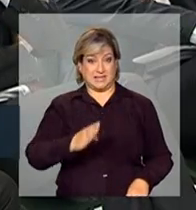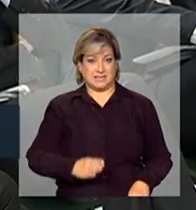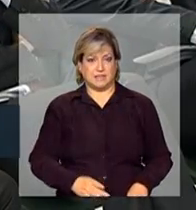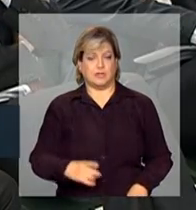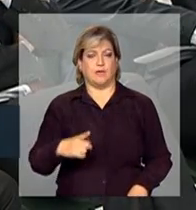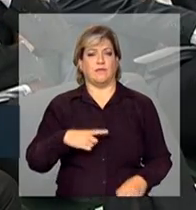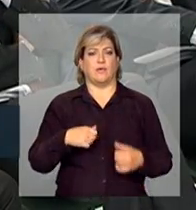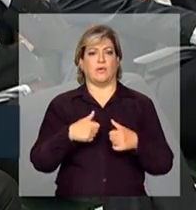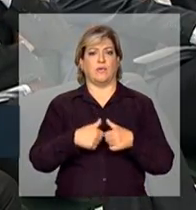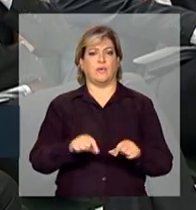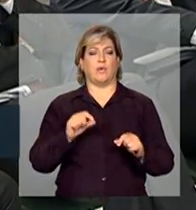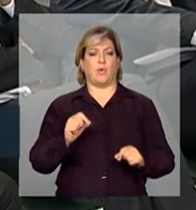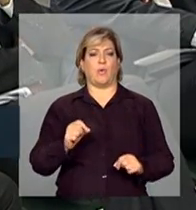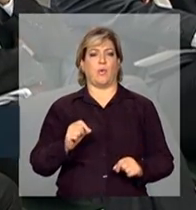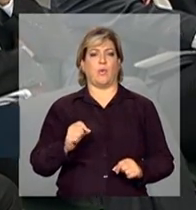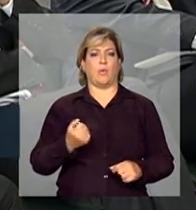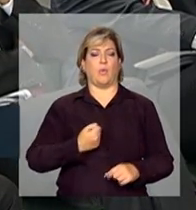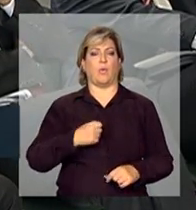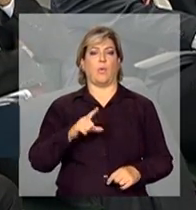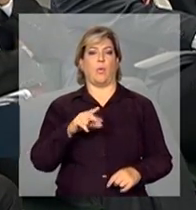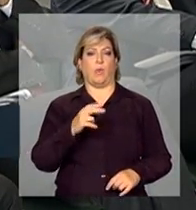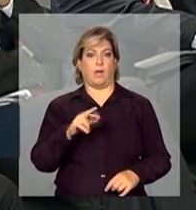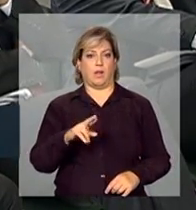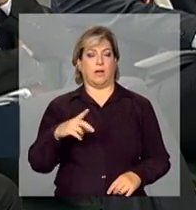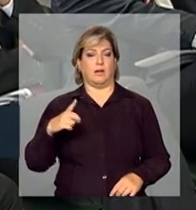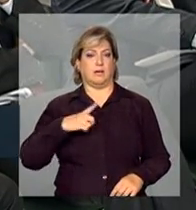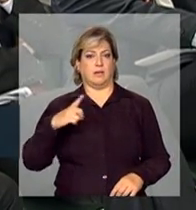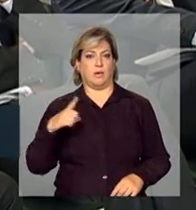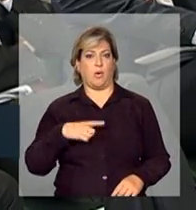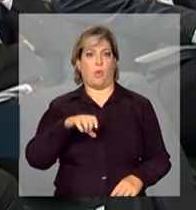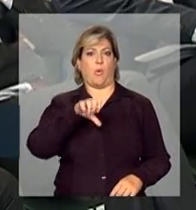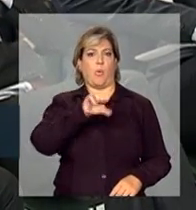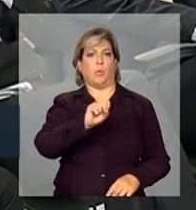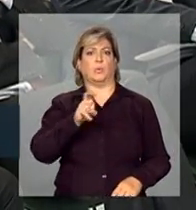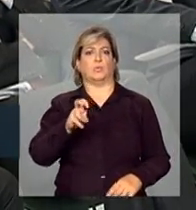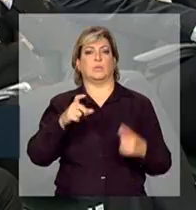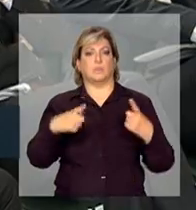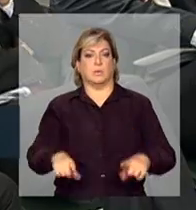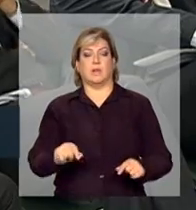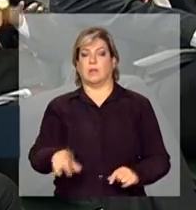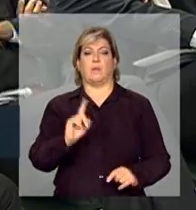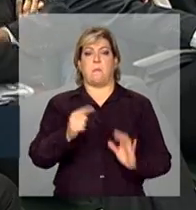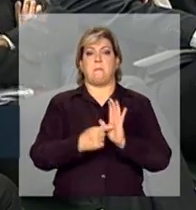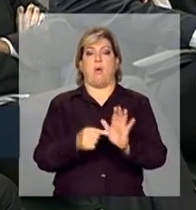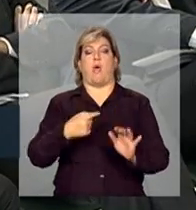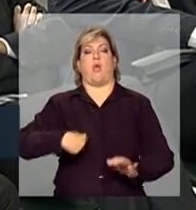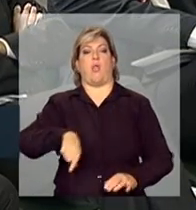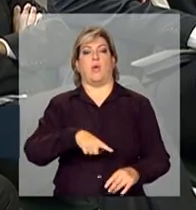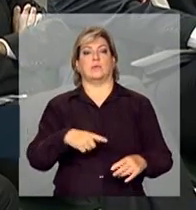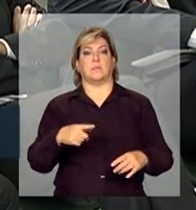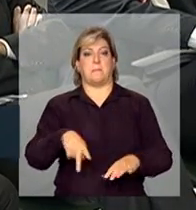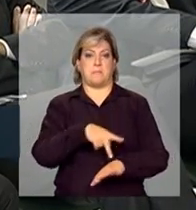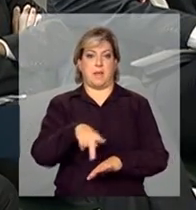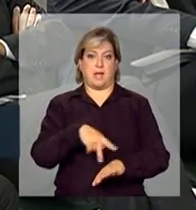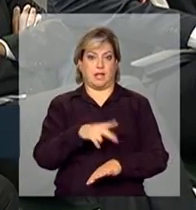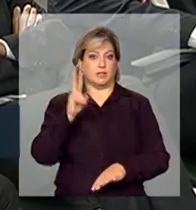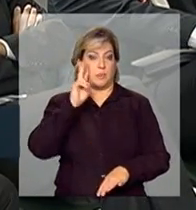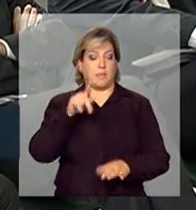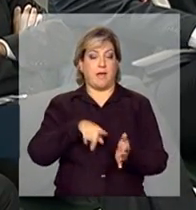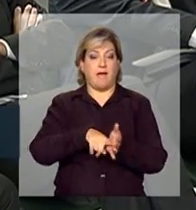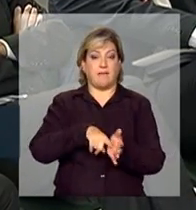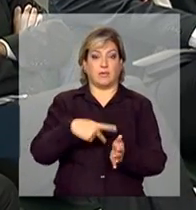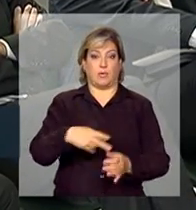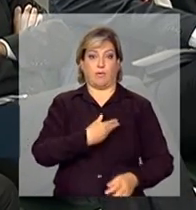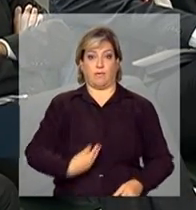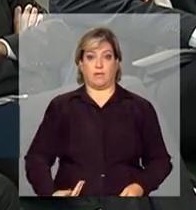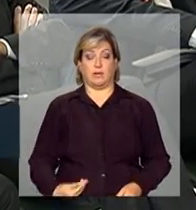segundo o ranqueamento feito da ONU Esse é o 45º lugar então não reflete o nosso país hoje na na avaliação do governo e